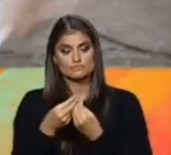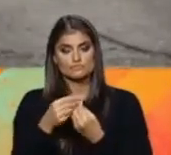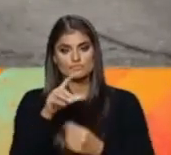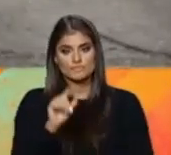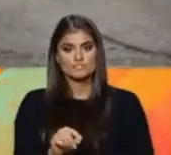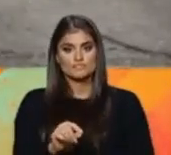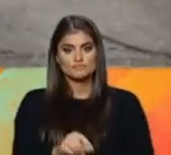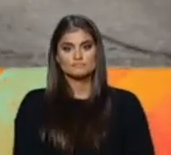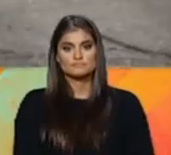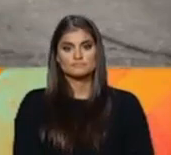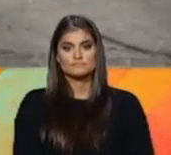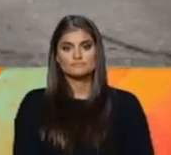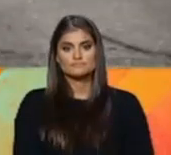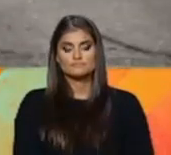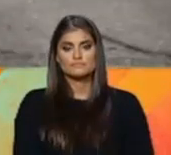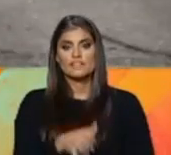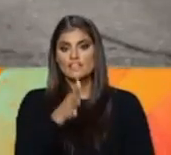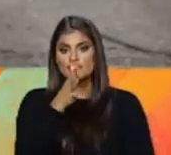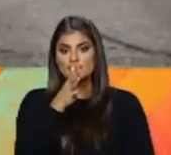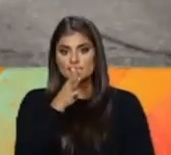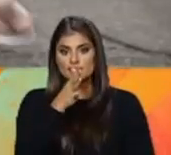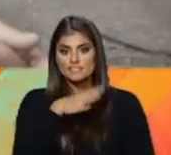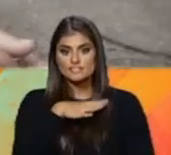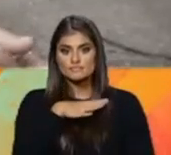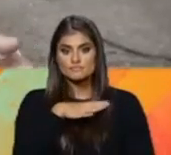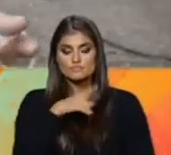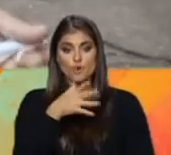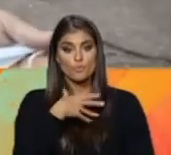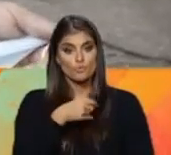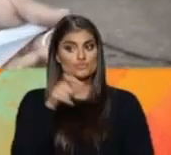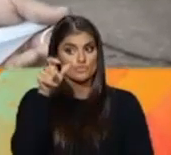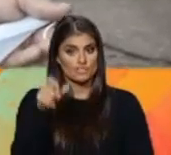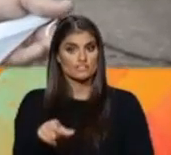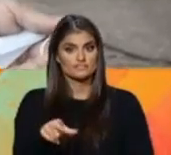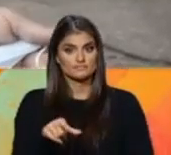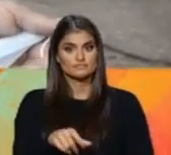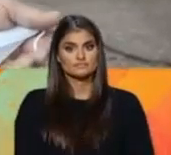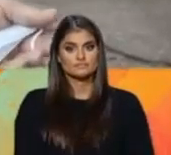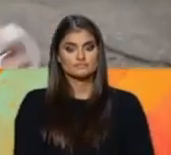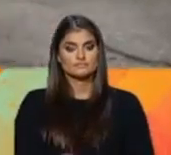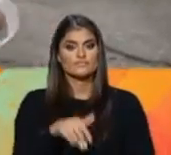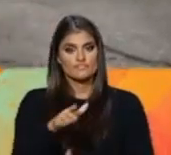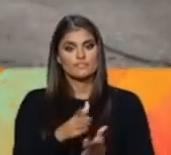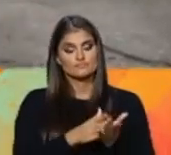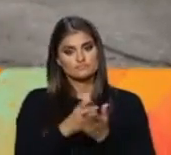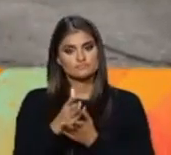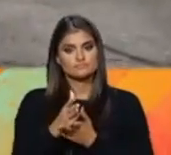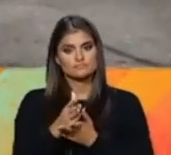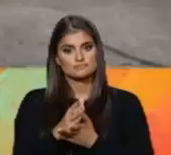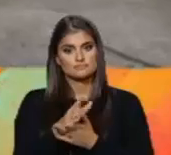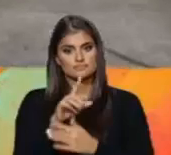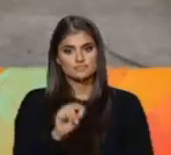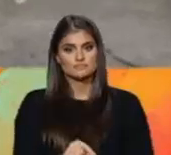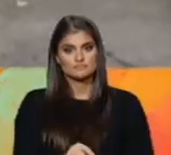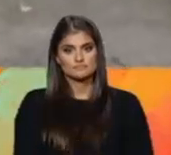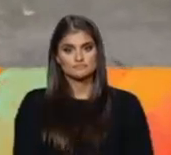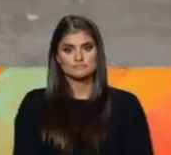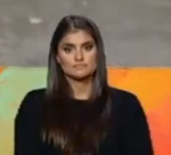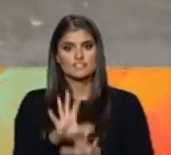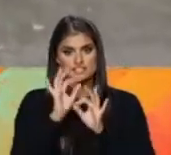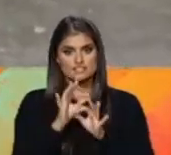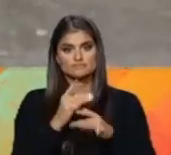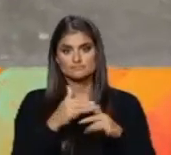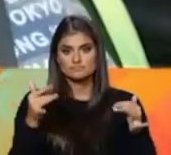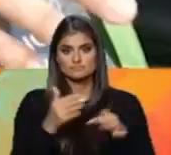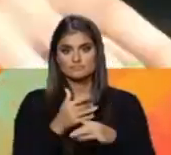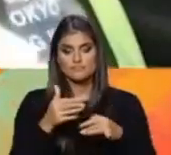dele. E disse-me a mim, pronto, é o gosto dele, vamos-nos ajudar. Como nós vemos, e pronto, tenho a concertina